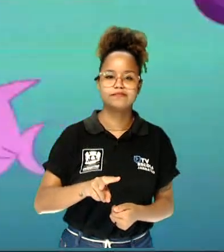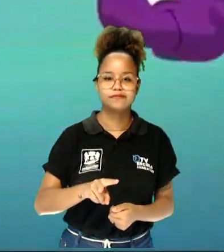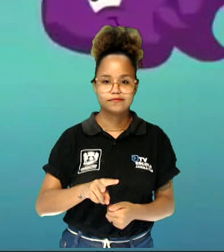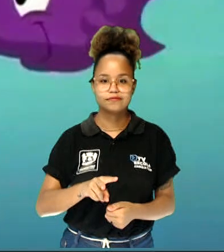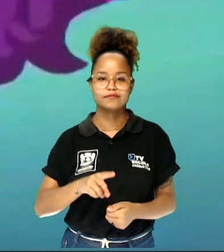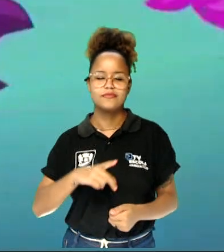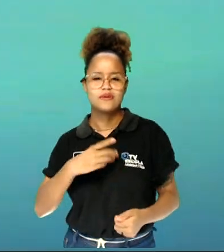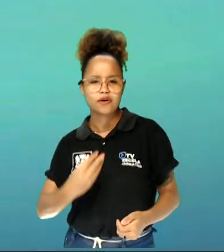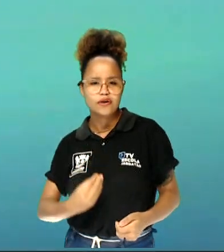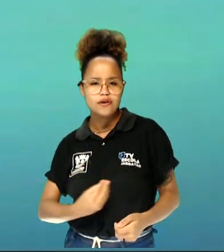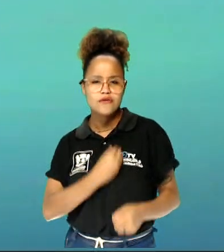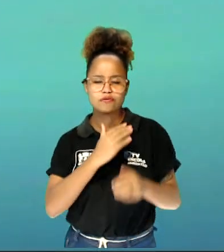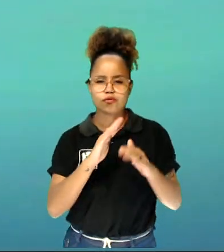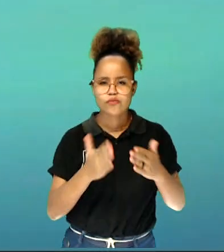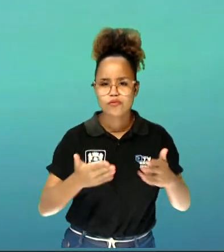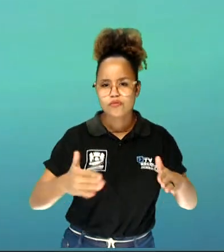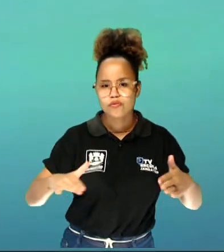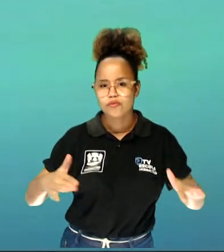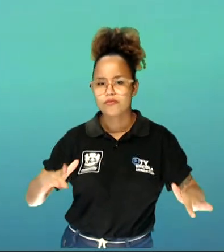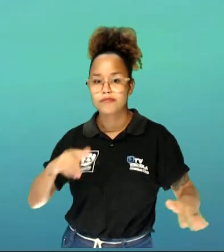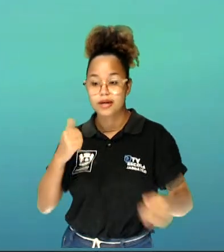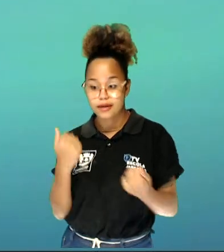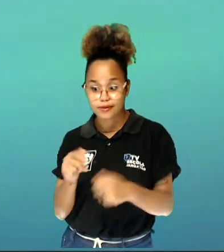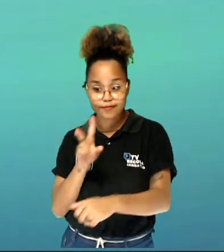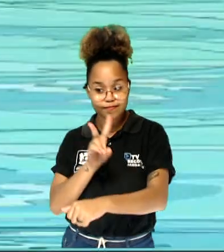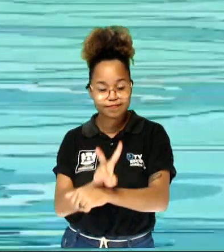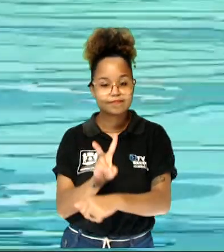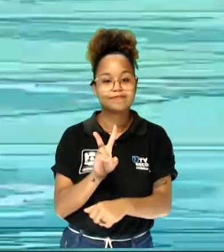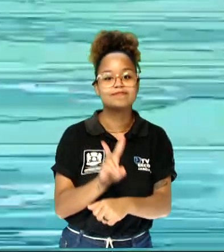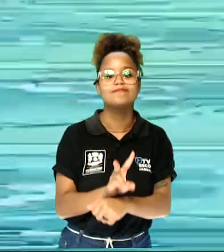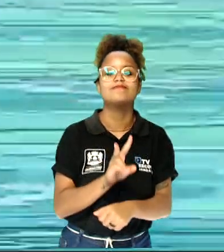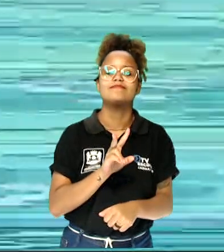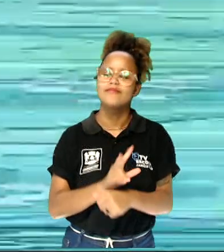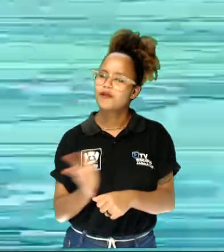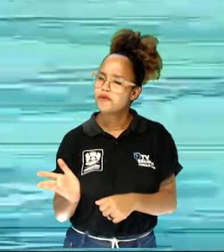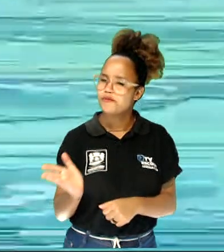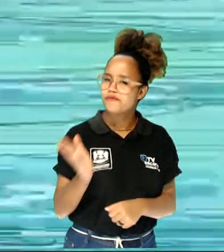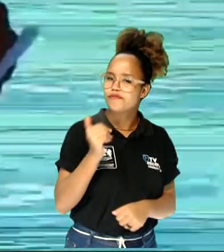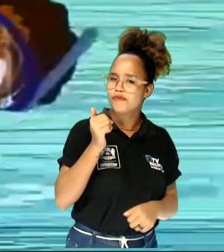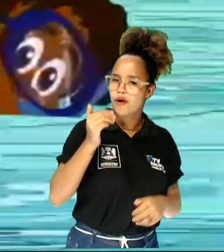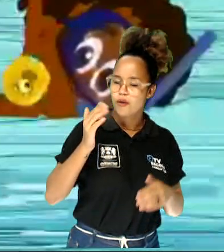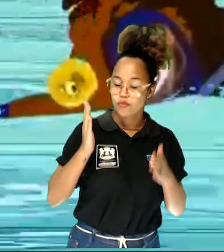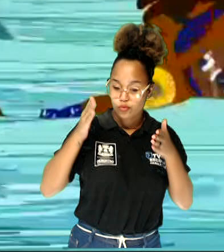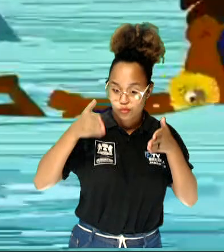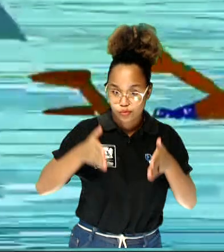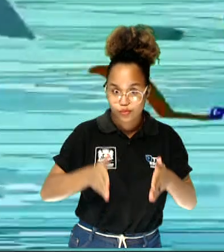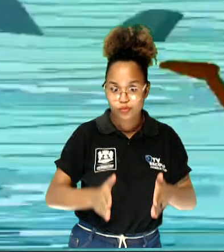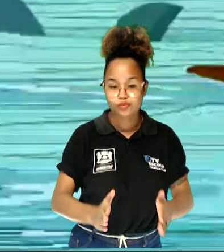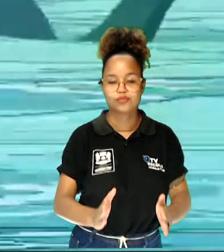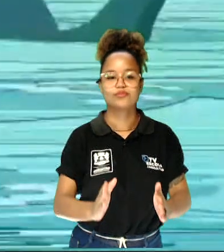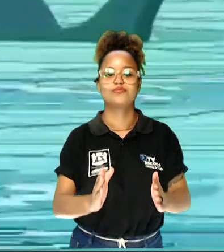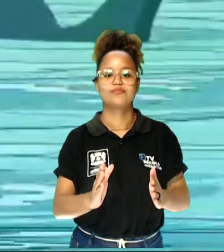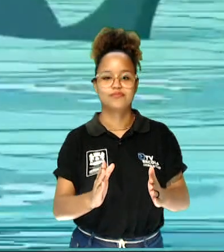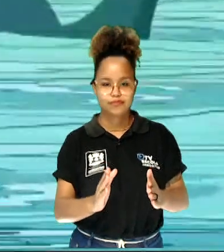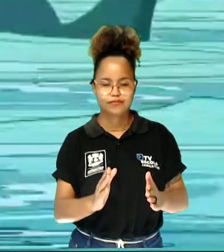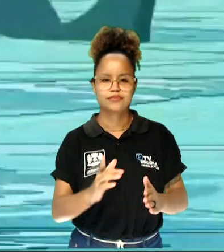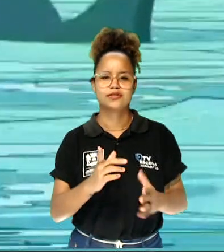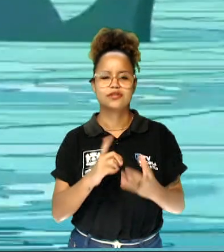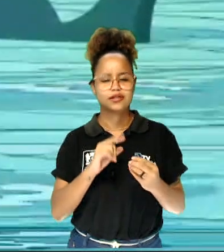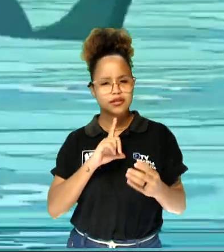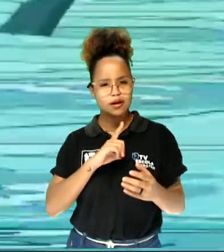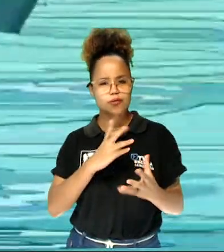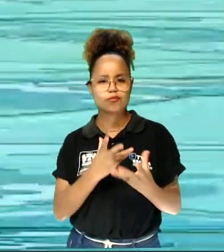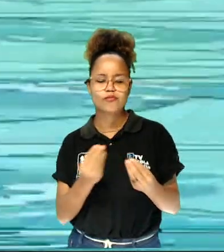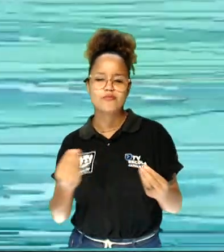Da vida marinha temos que cuidar. Vamos mergulhar. Tem muita vida